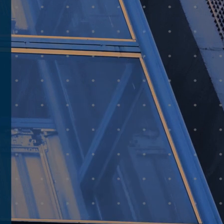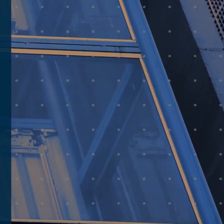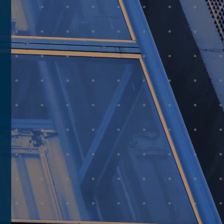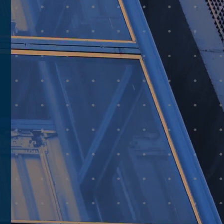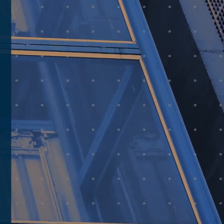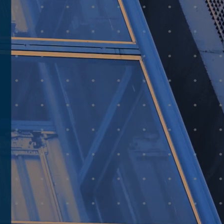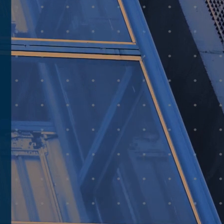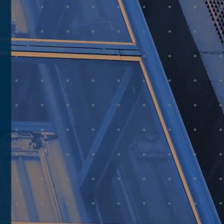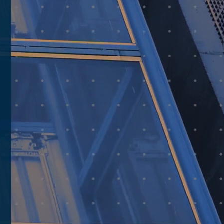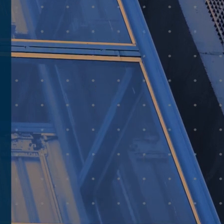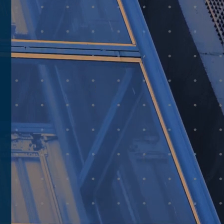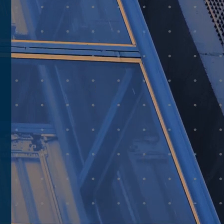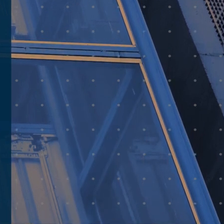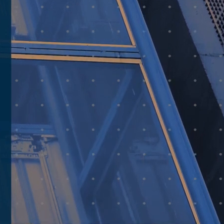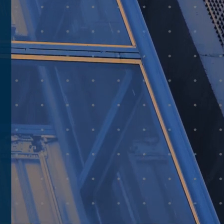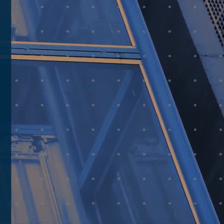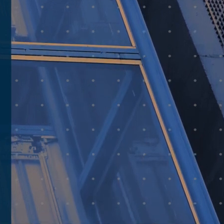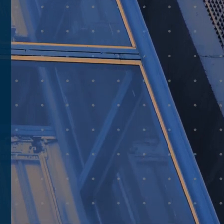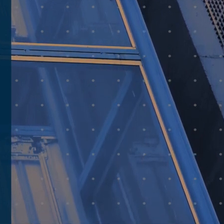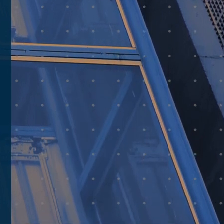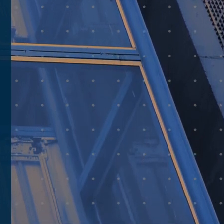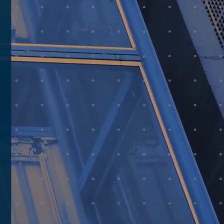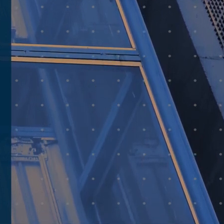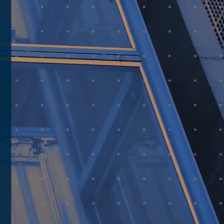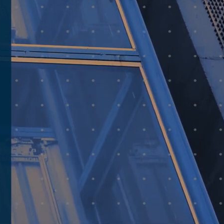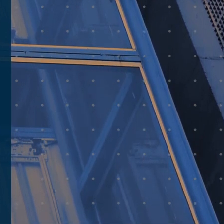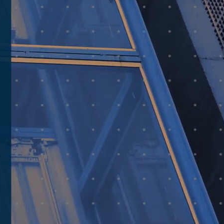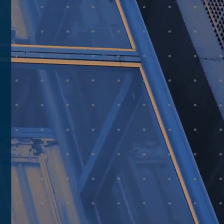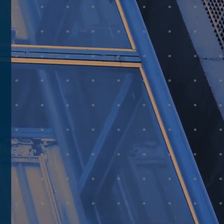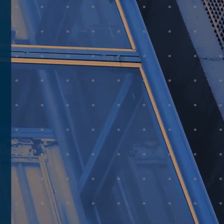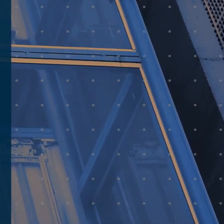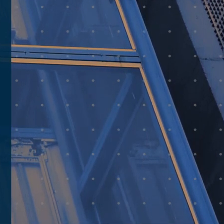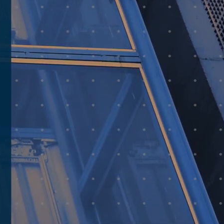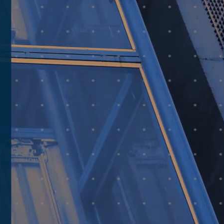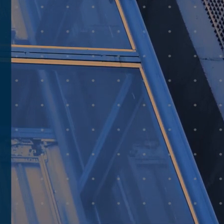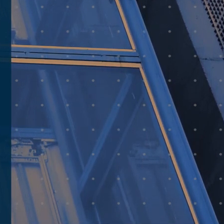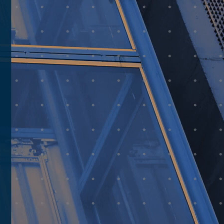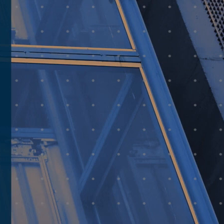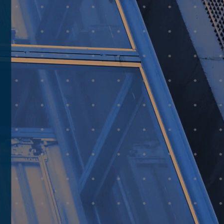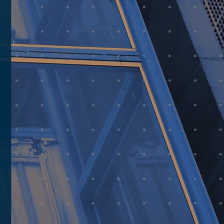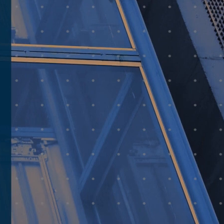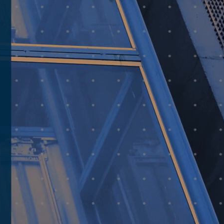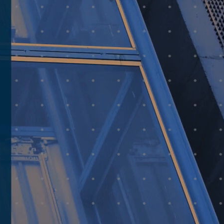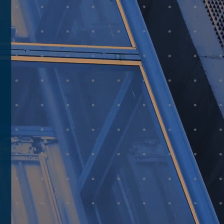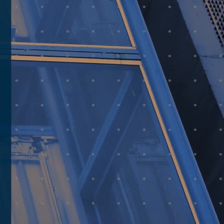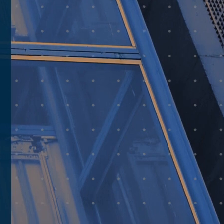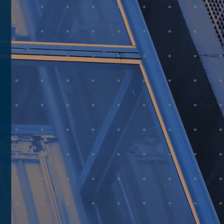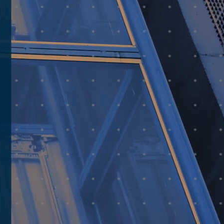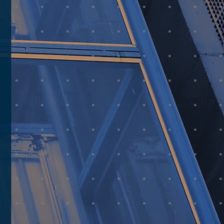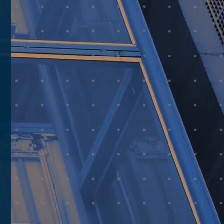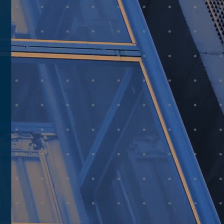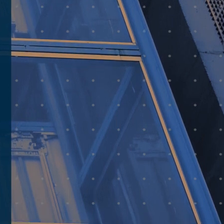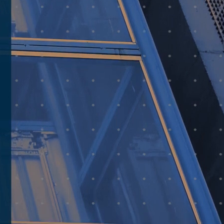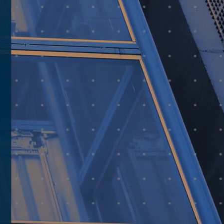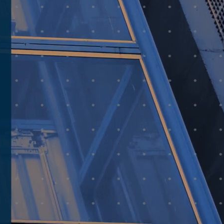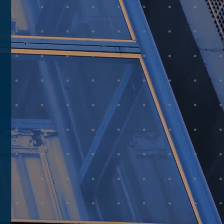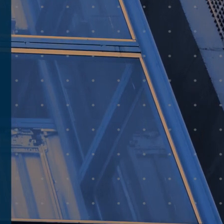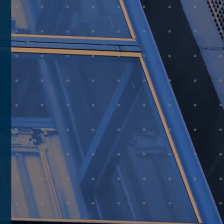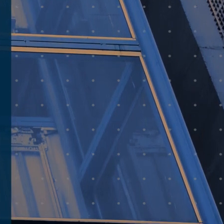administrativo, auxiliar de cozinha, auxiliar de feirante, auxiliar de limpeza, cartazista,